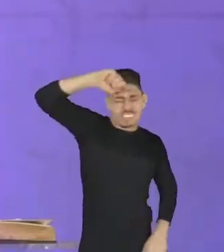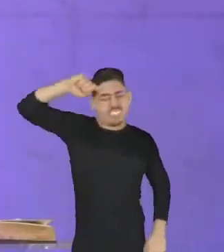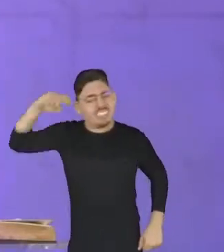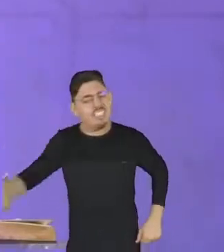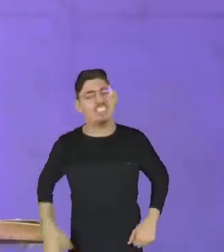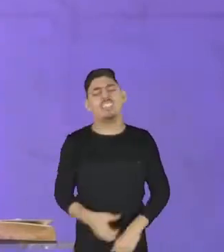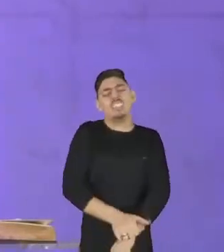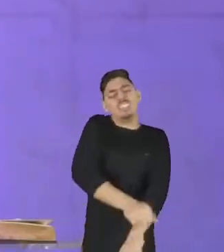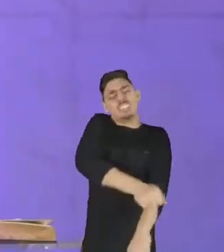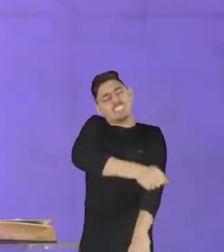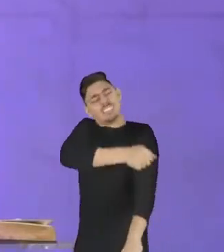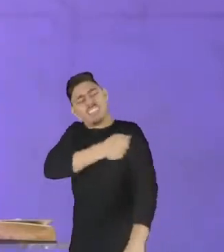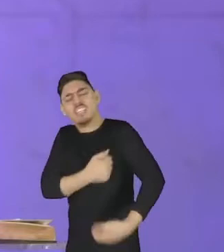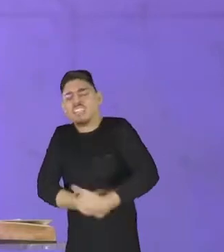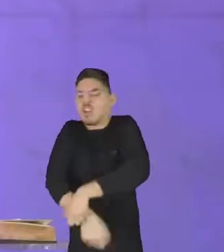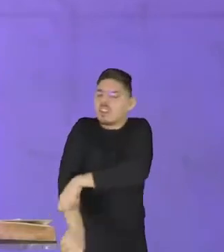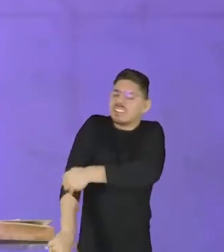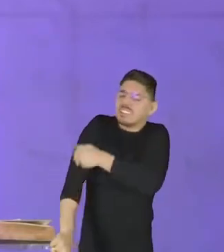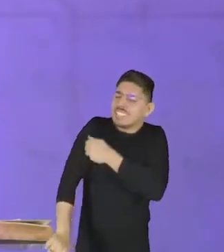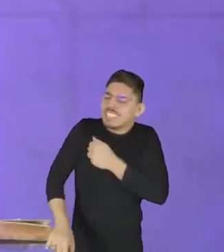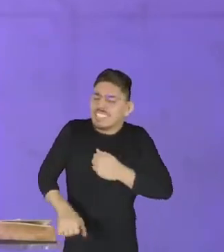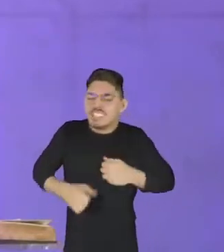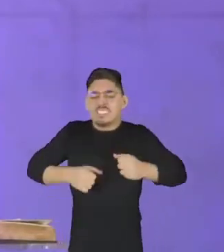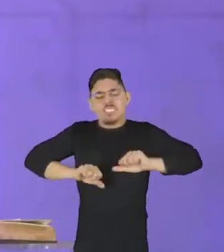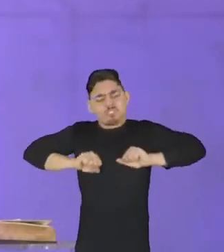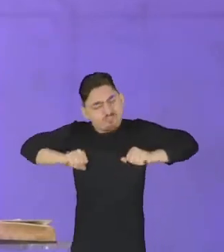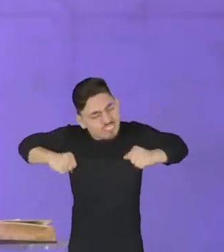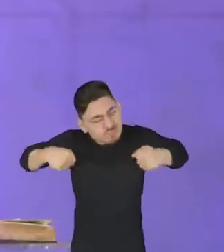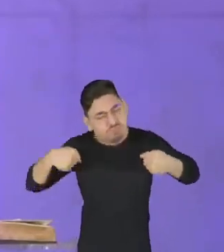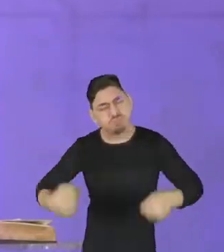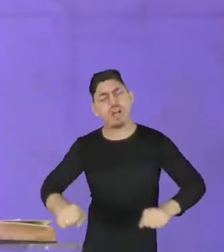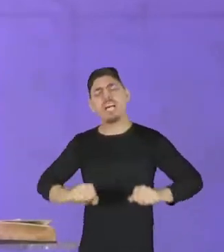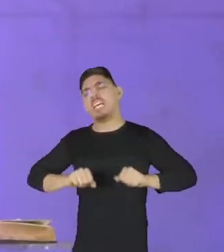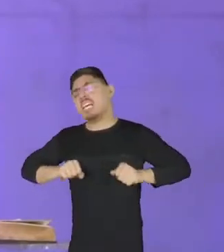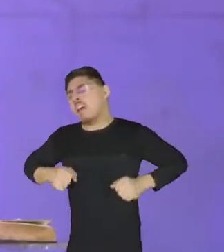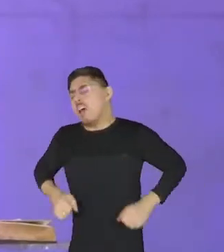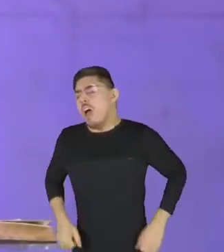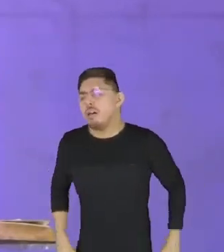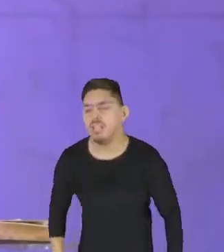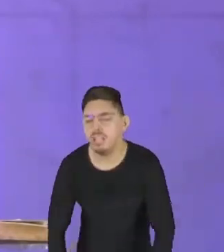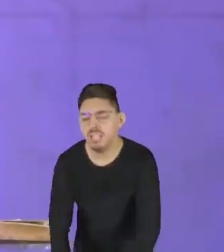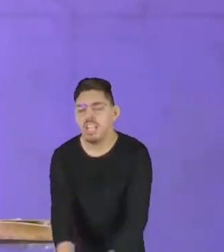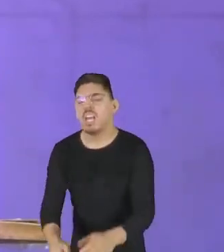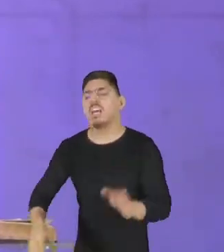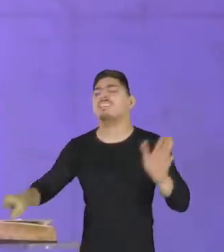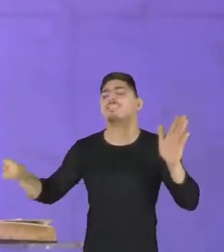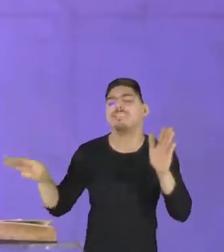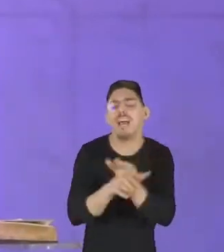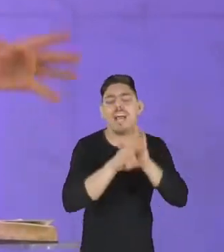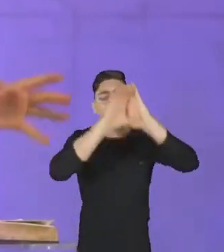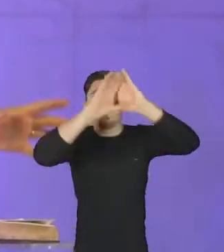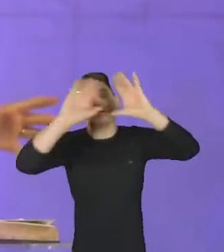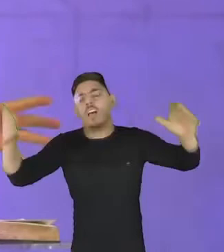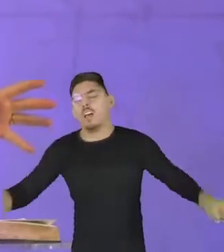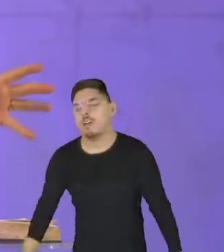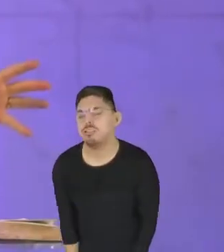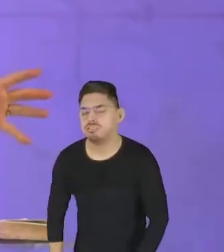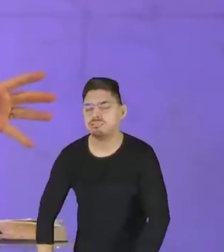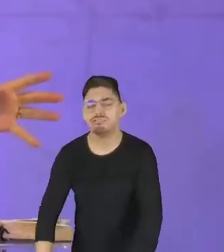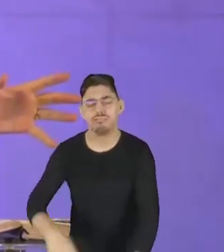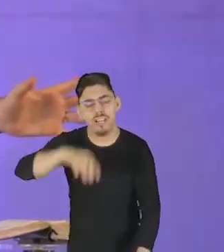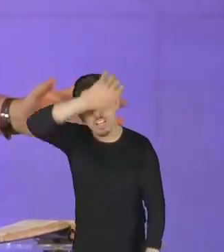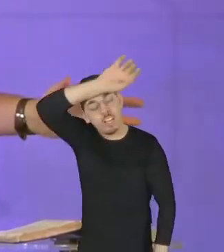para frente, nós vamos na nossa luta e nós chegamos na Canaã Celestial para o nosso descanso na